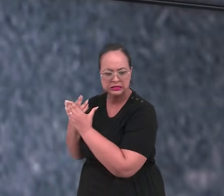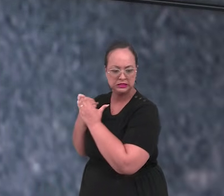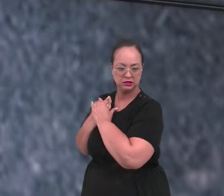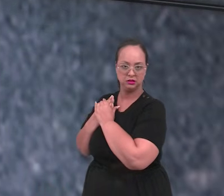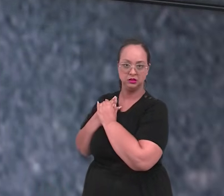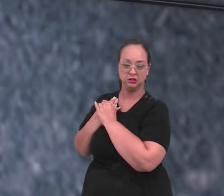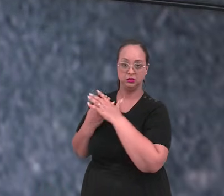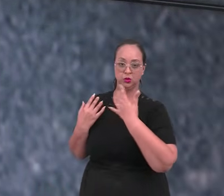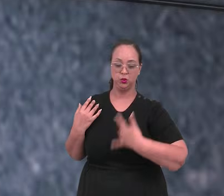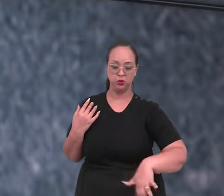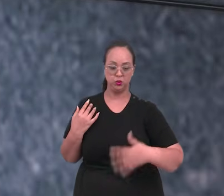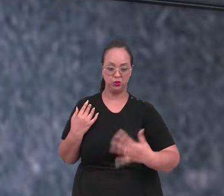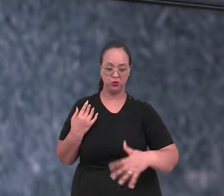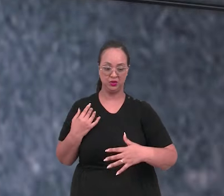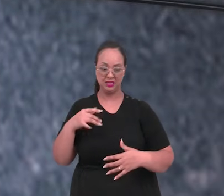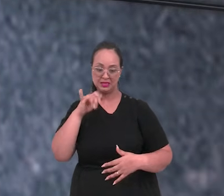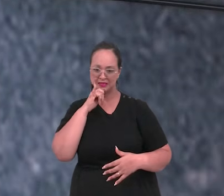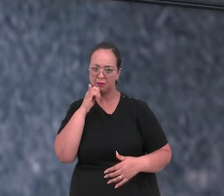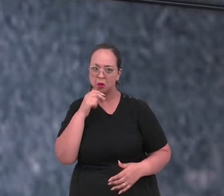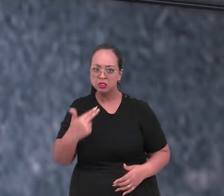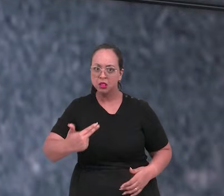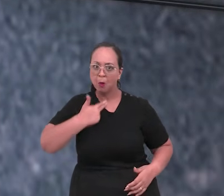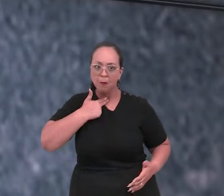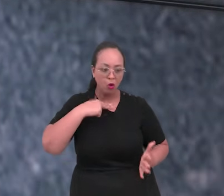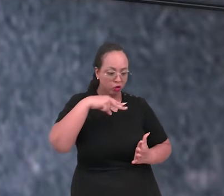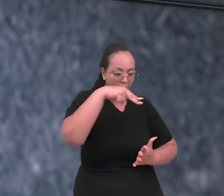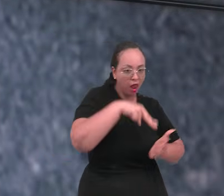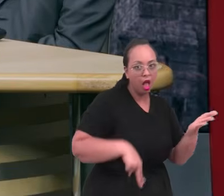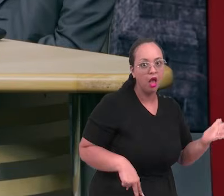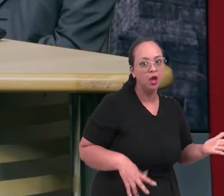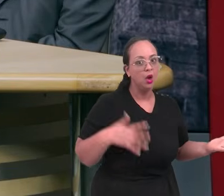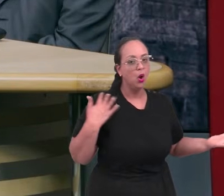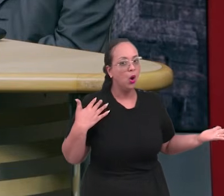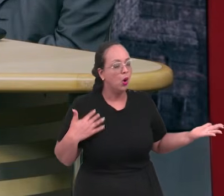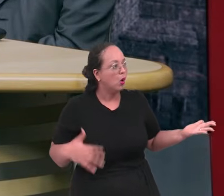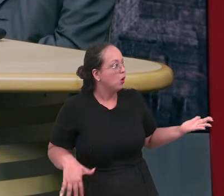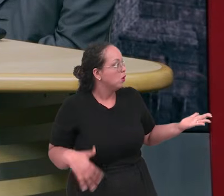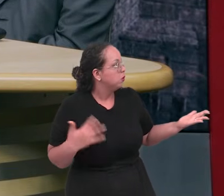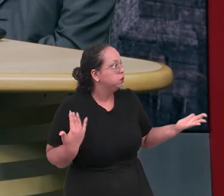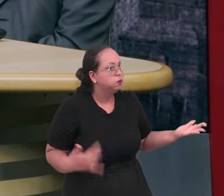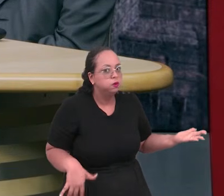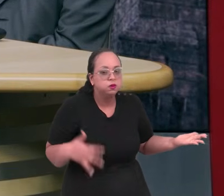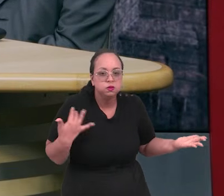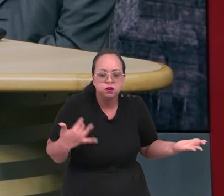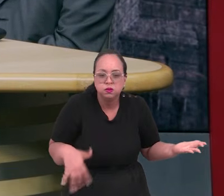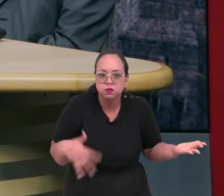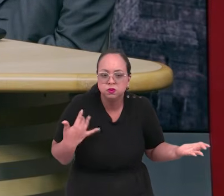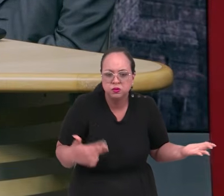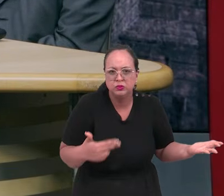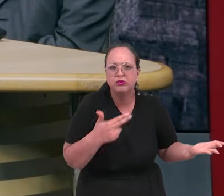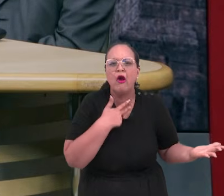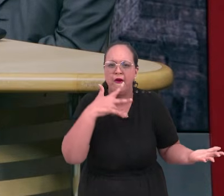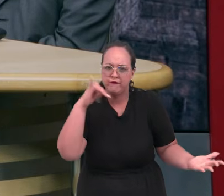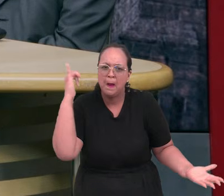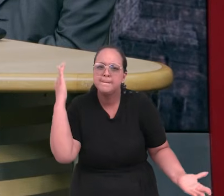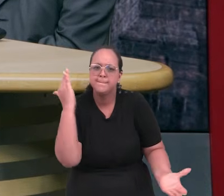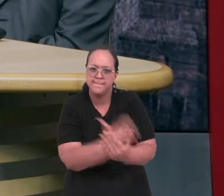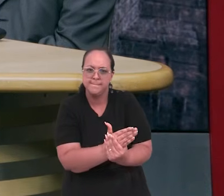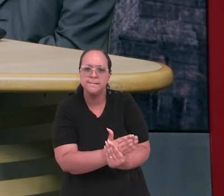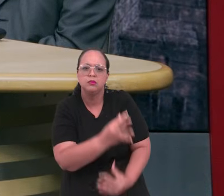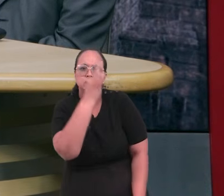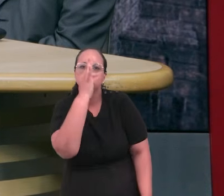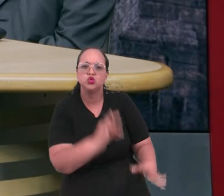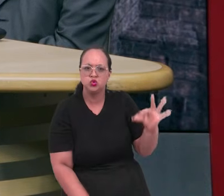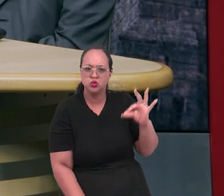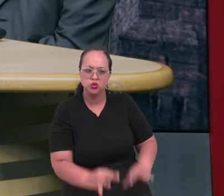foram proibidos. Tá, queimaram, né? Se o fiel, exatamente, se o fiel lesse aquele livro, ele era processado pelo Tribunal